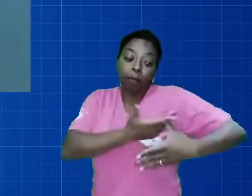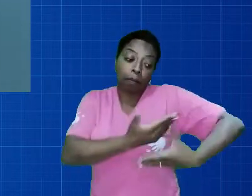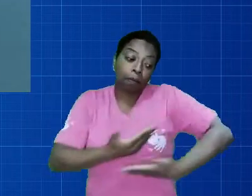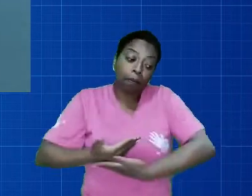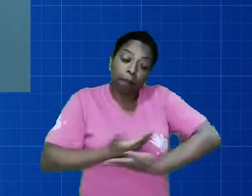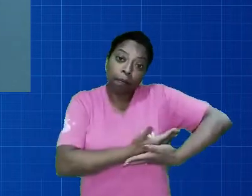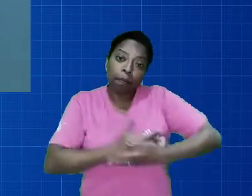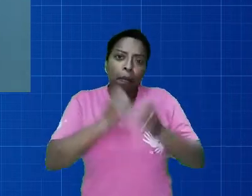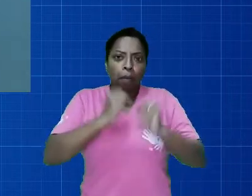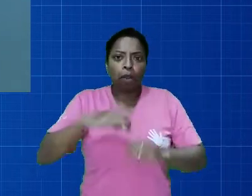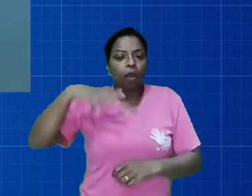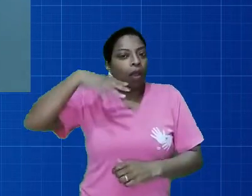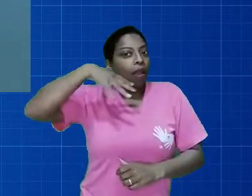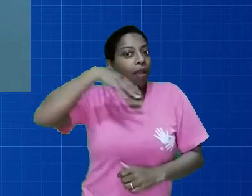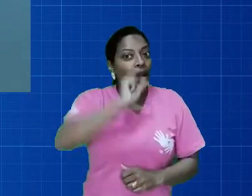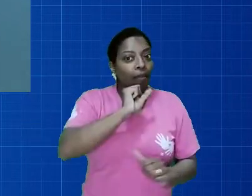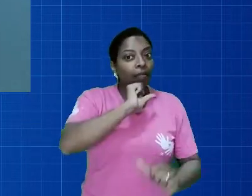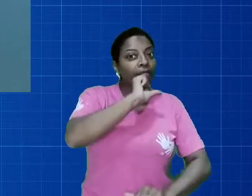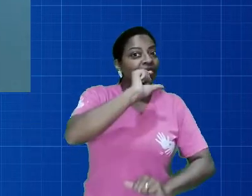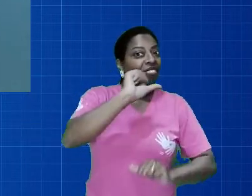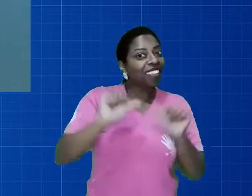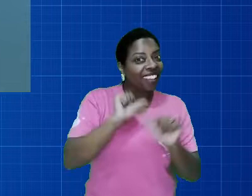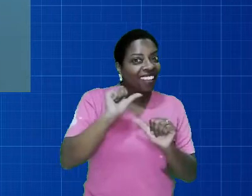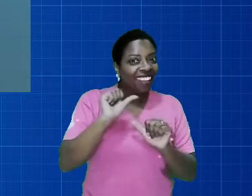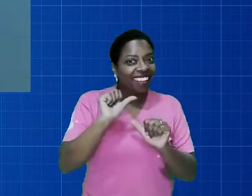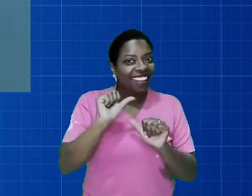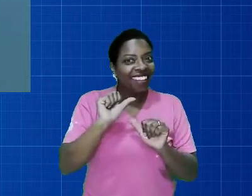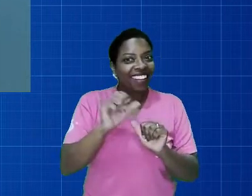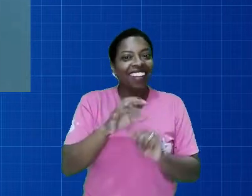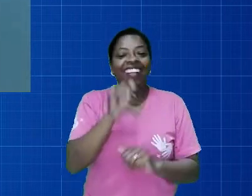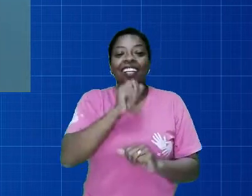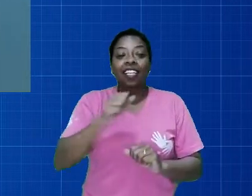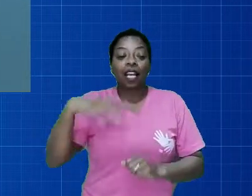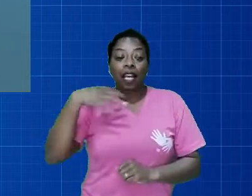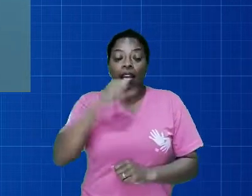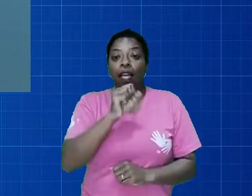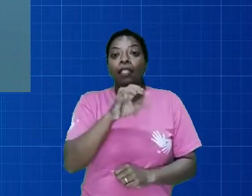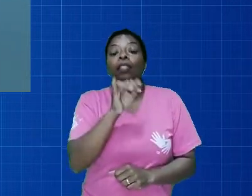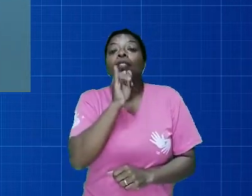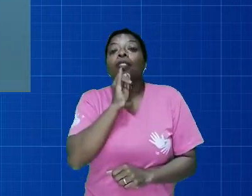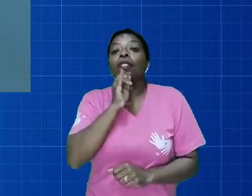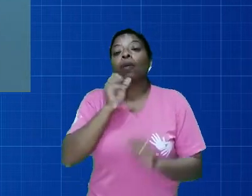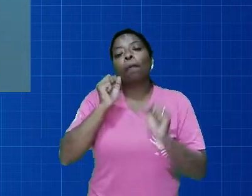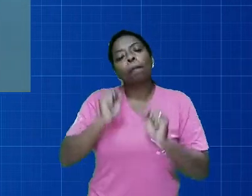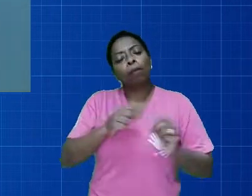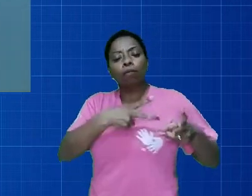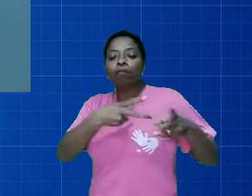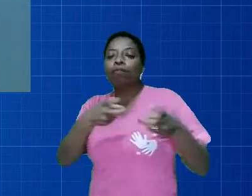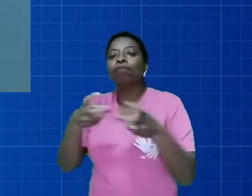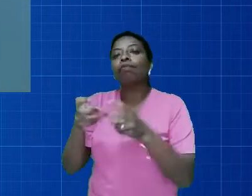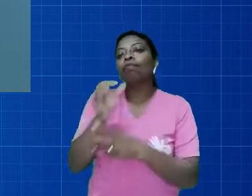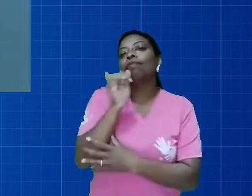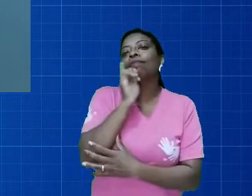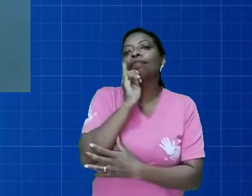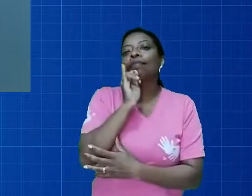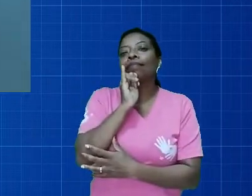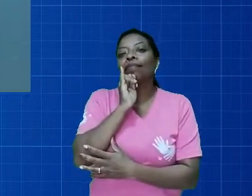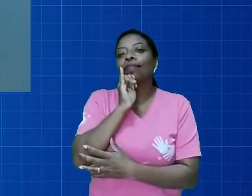pode precisa fazer mudanças mais, uns rompantes maiores. Então a gente pode explorar isso também